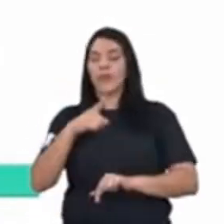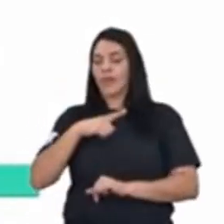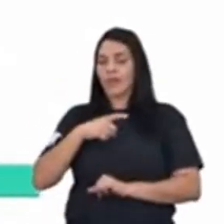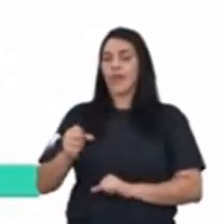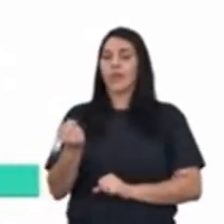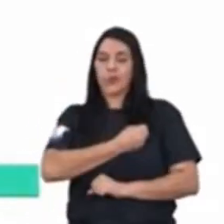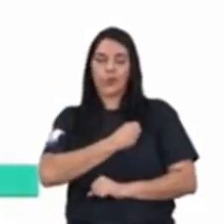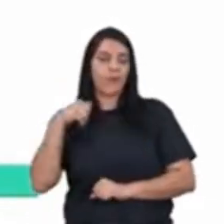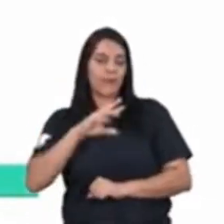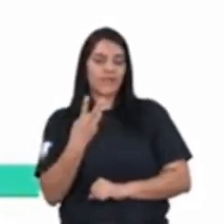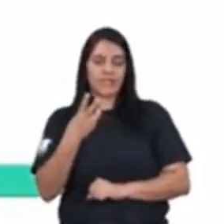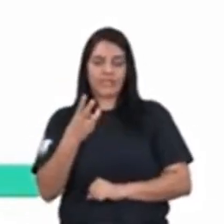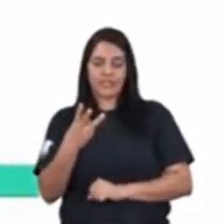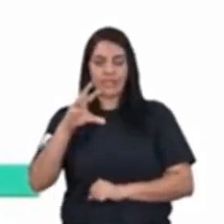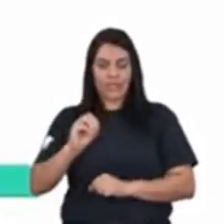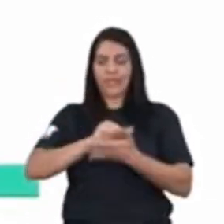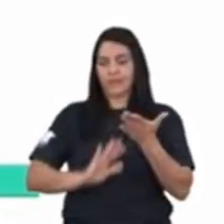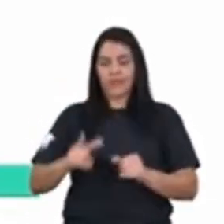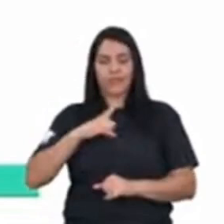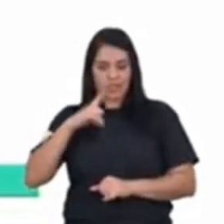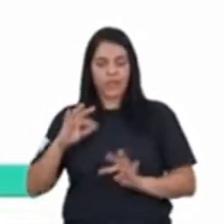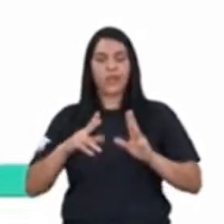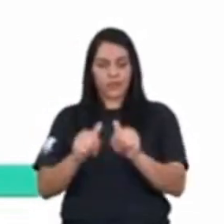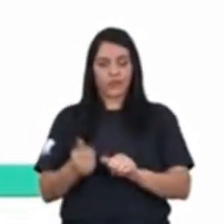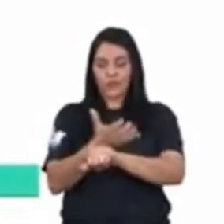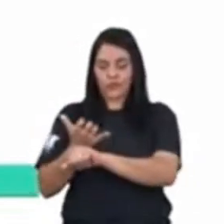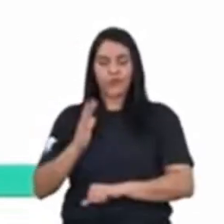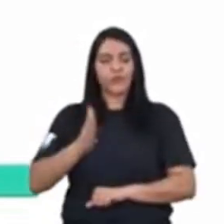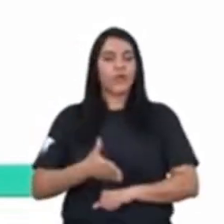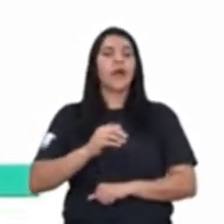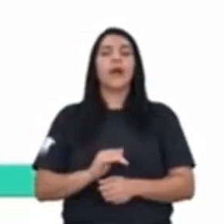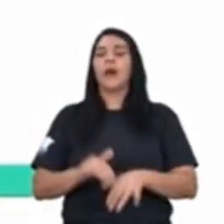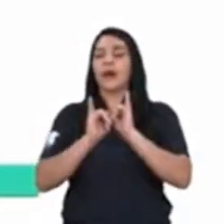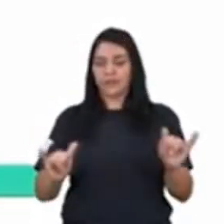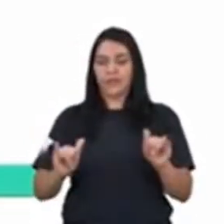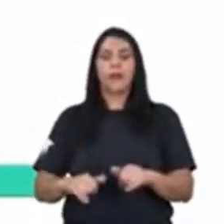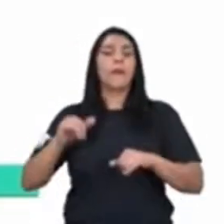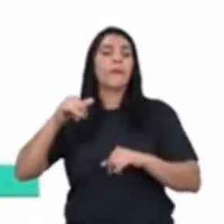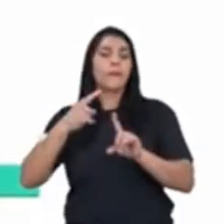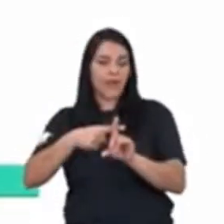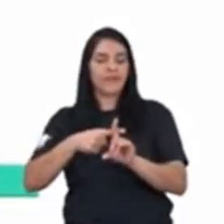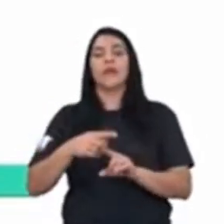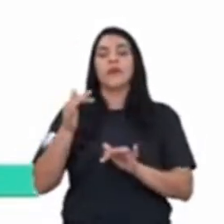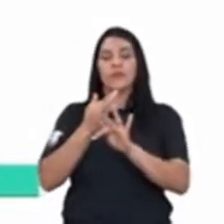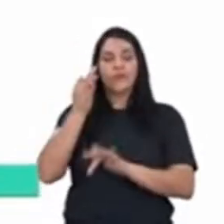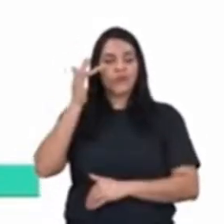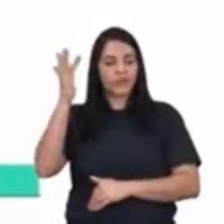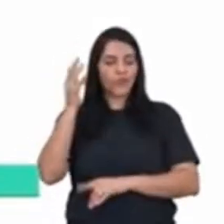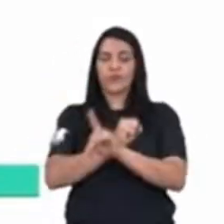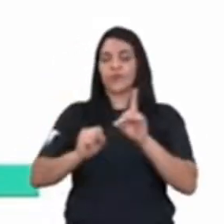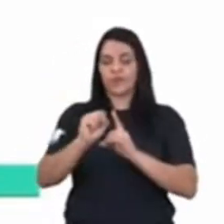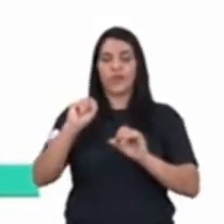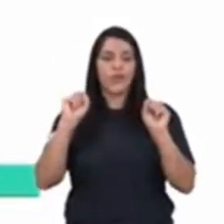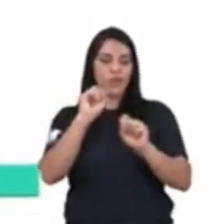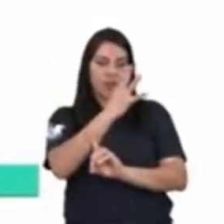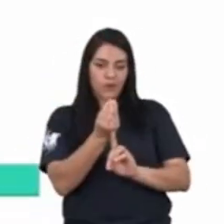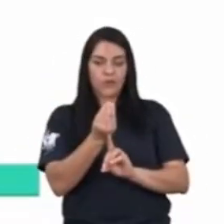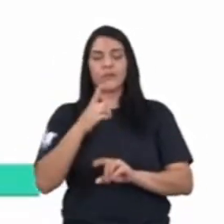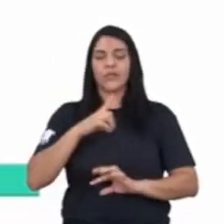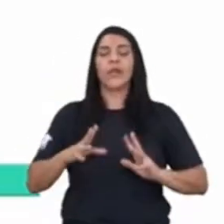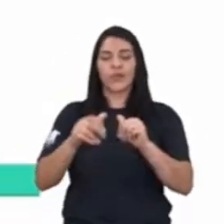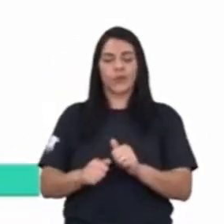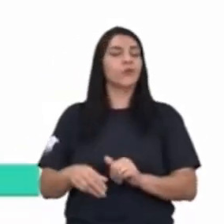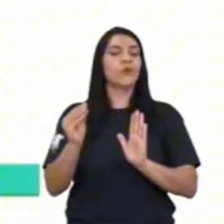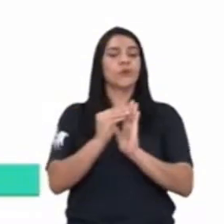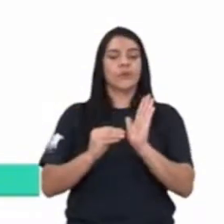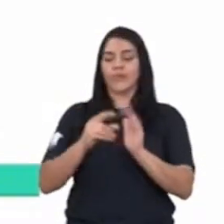pouquinho maior, de 30 questões, que vão contemplar os componentes que eu já mencionei, mais filosofia, sociologia e arte. E na revisão da prova paulista, a gente vai ter ali todos os componentes que tem na